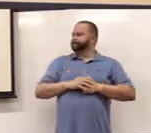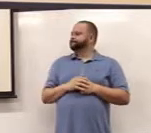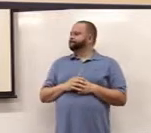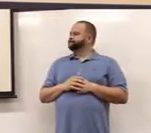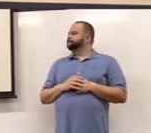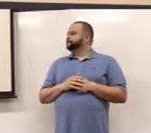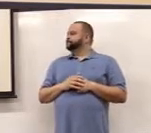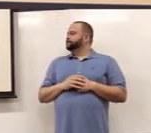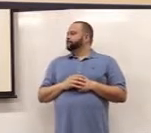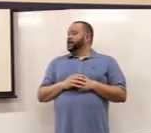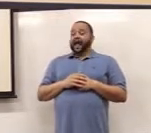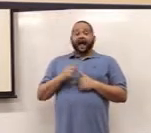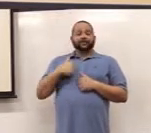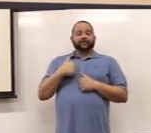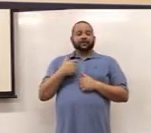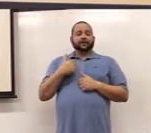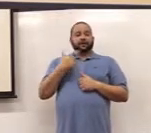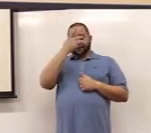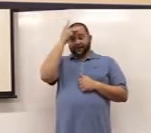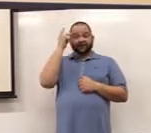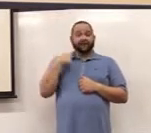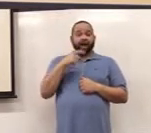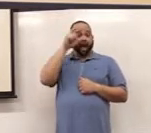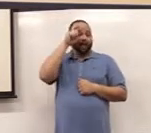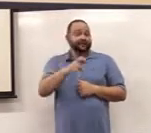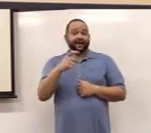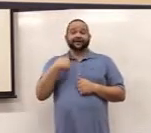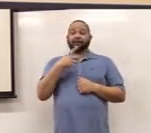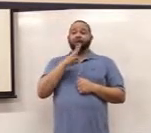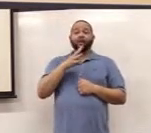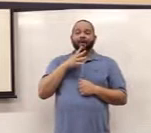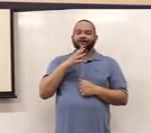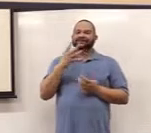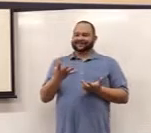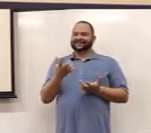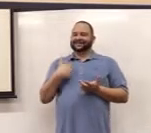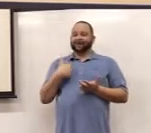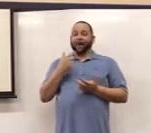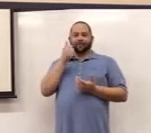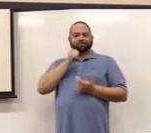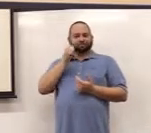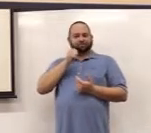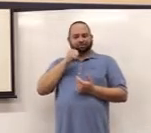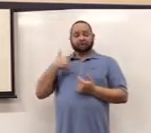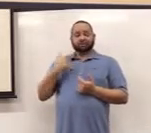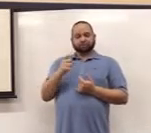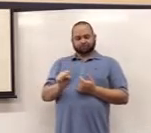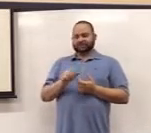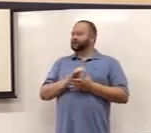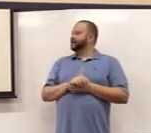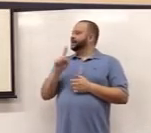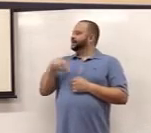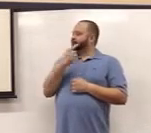Sontagmania, né, de as pessoas querendo ir ouvir essa soprano cantar. Depois, a Caroline Unger, que na época tinha